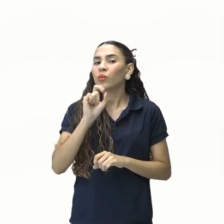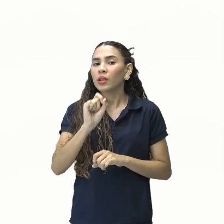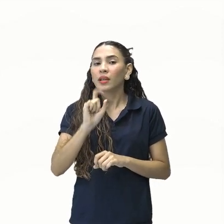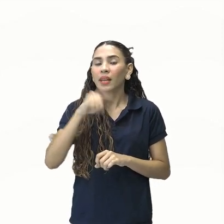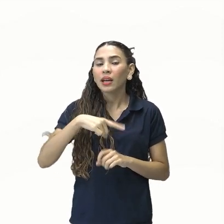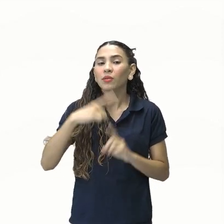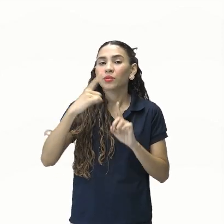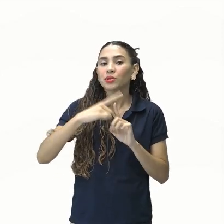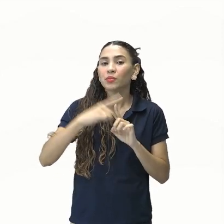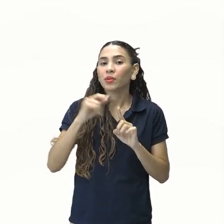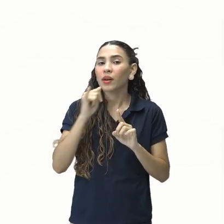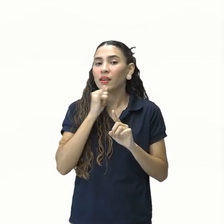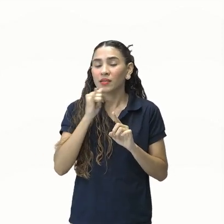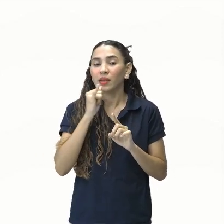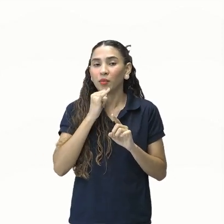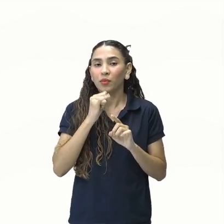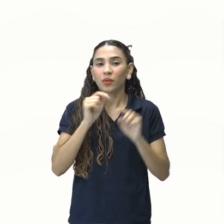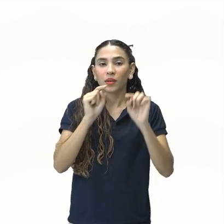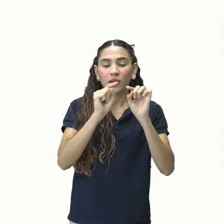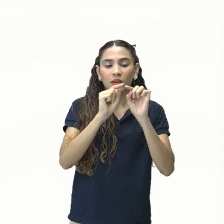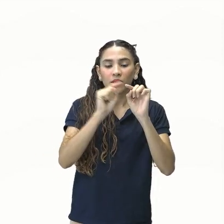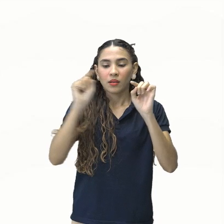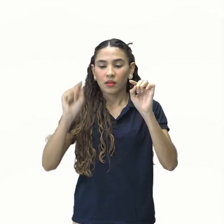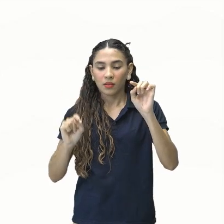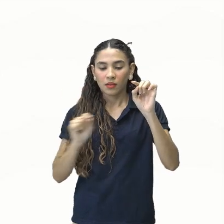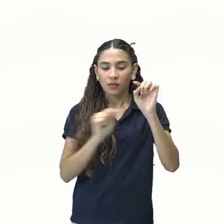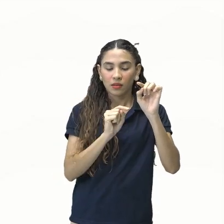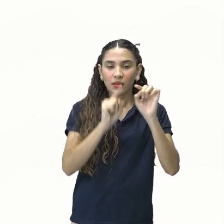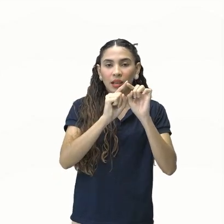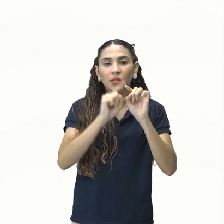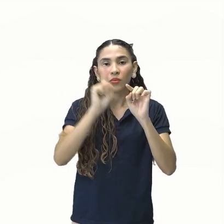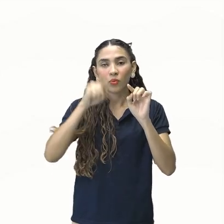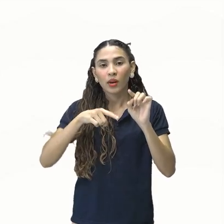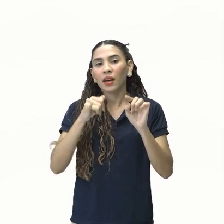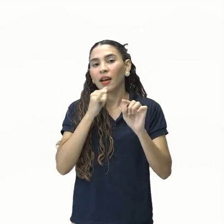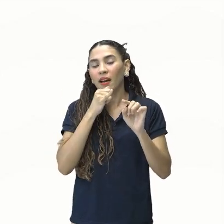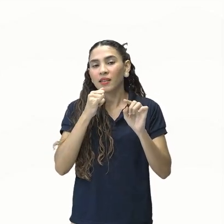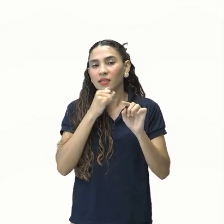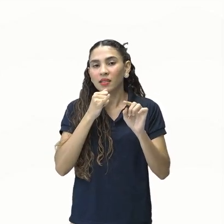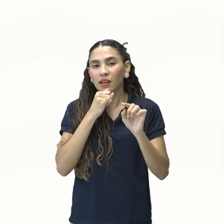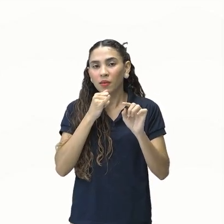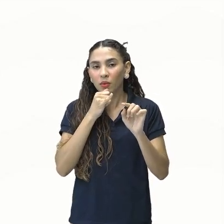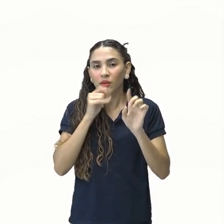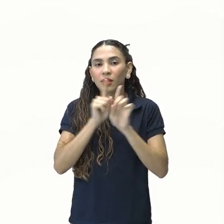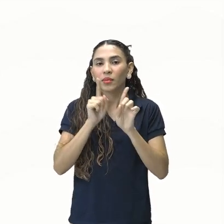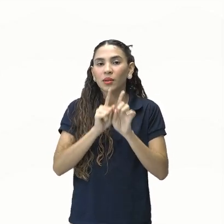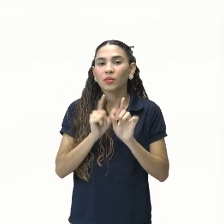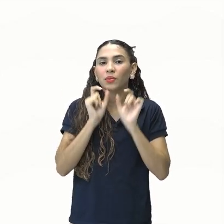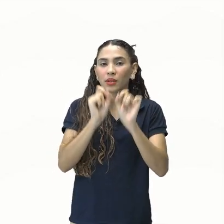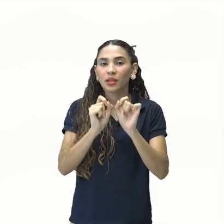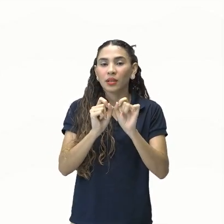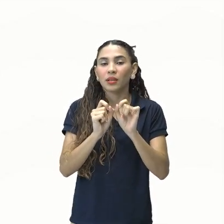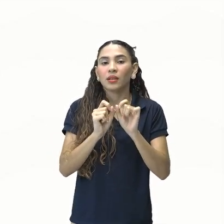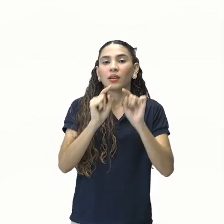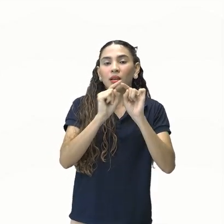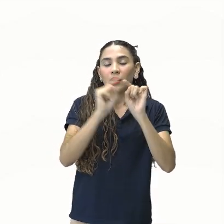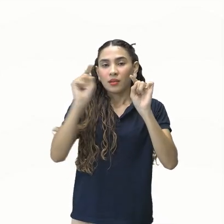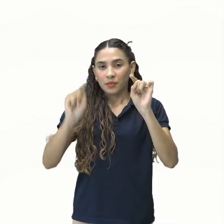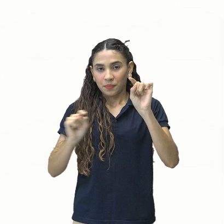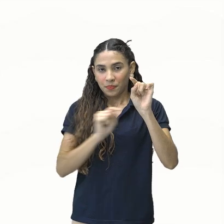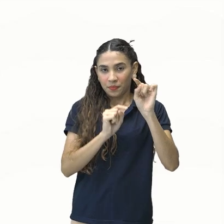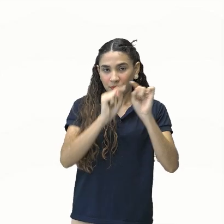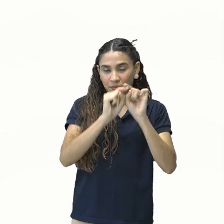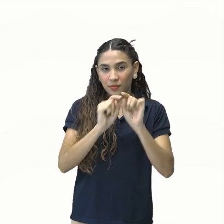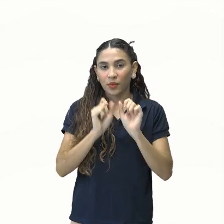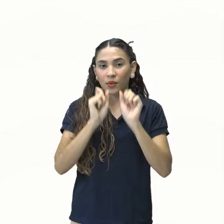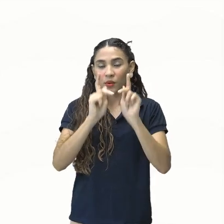exatamente o formato de um dado. É formado por quadrados,